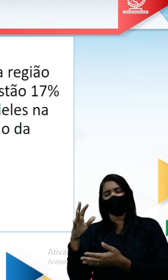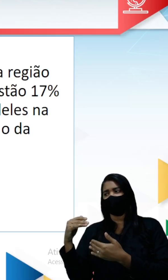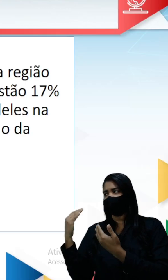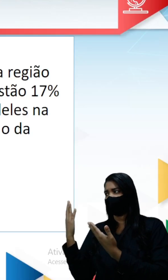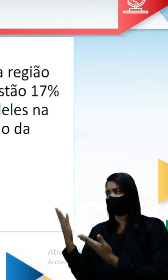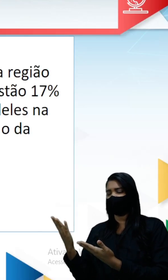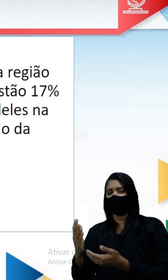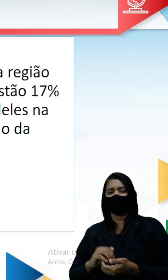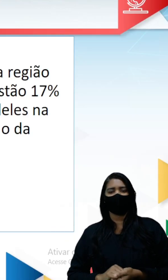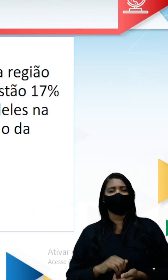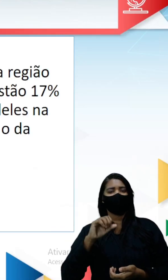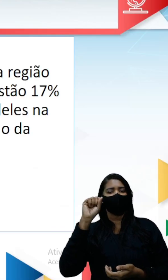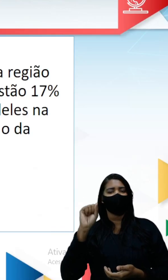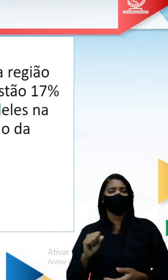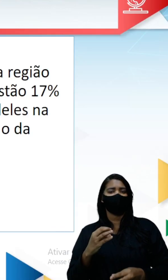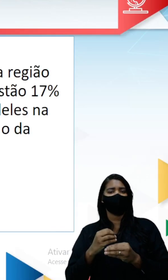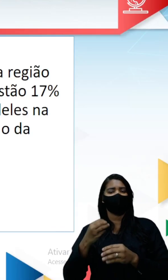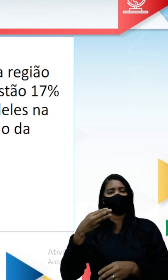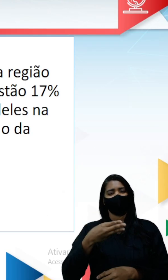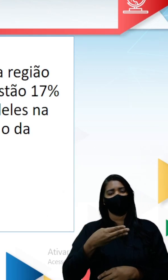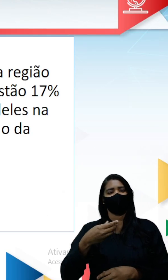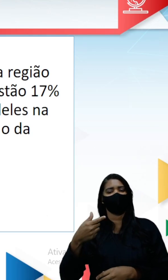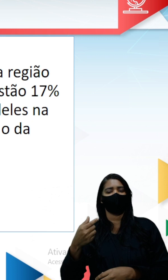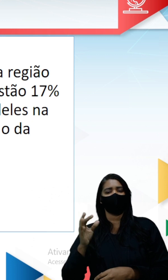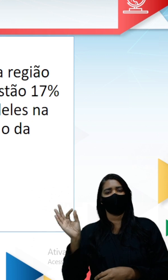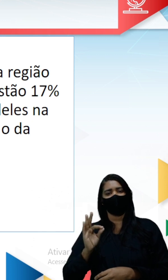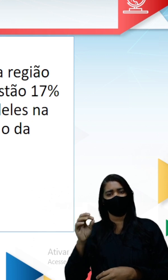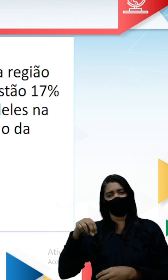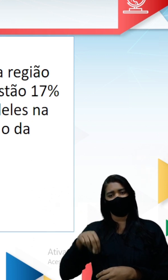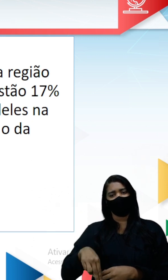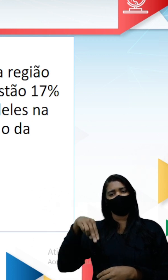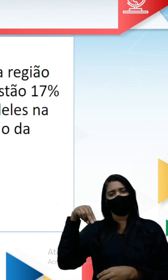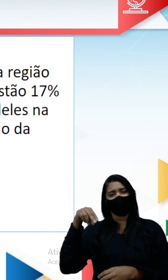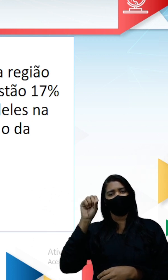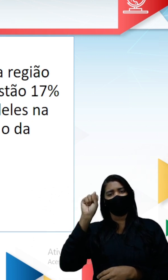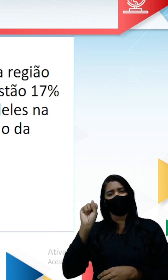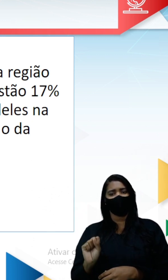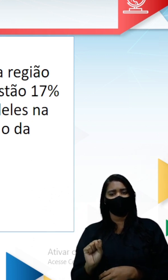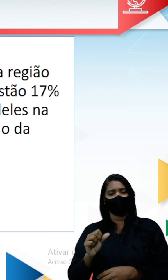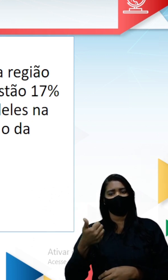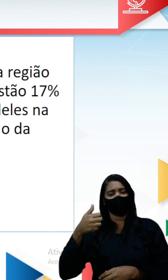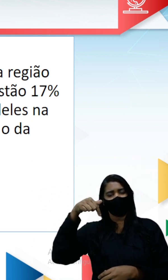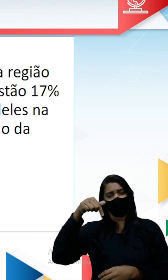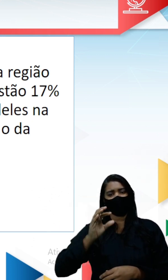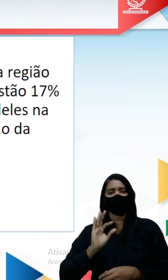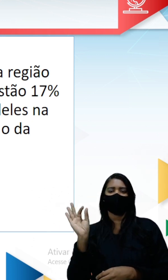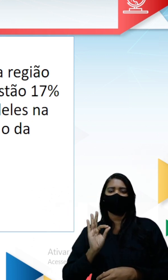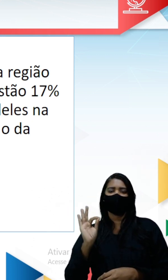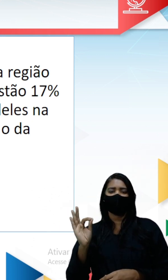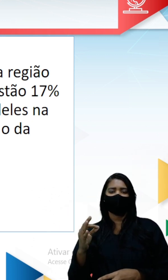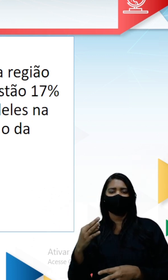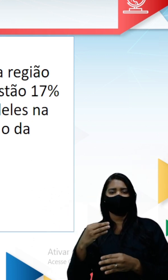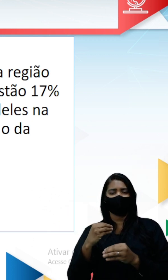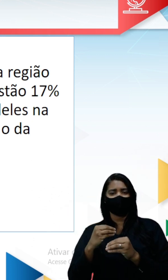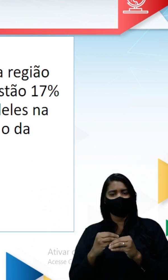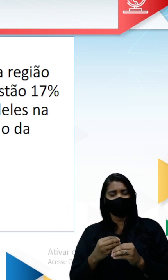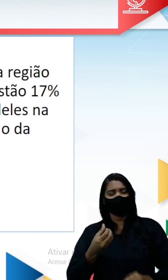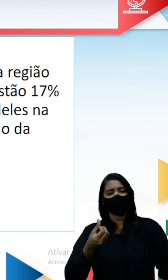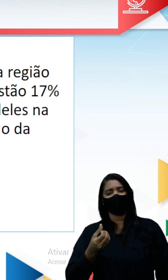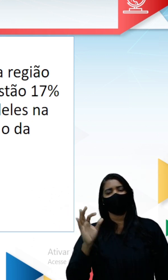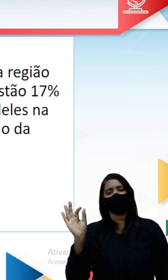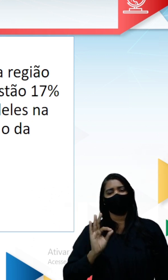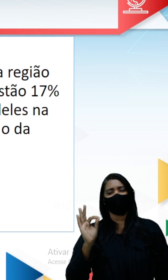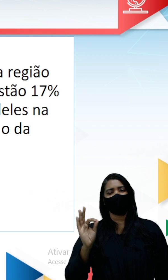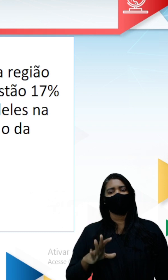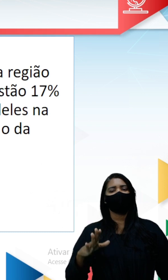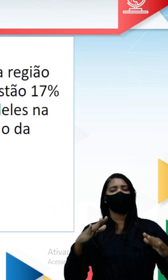região do Sudeste, 32% aqui no Nordeste. Na região Sul estão só 17% deles e outros 6%